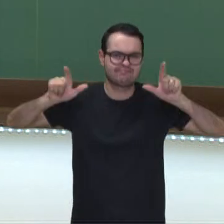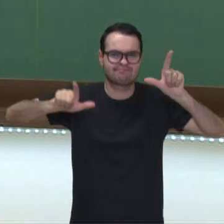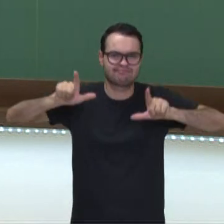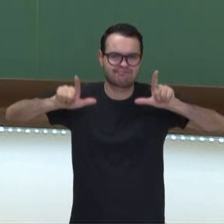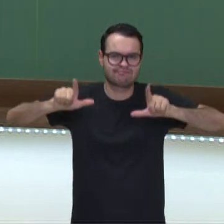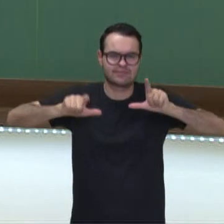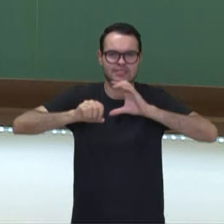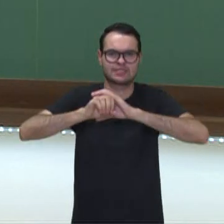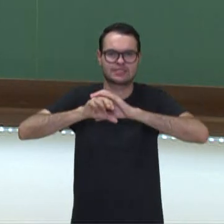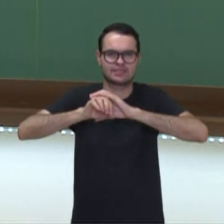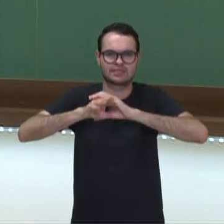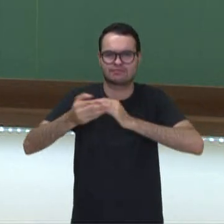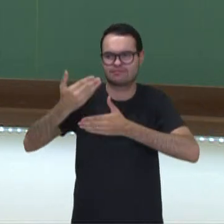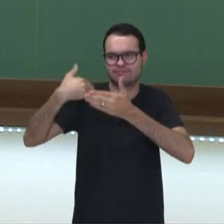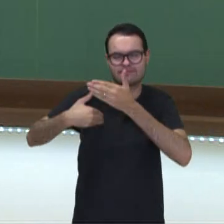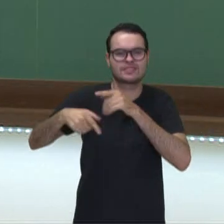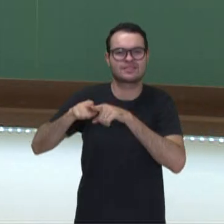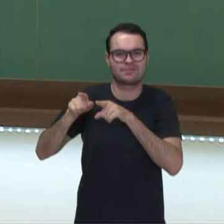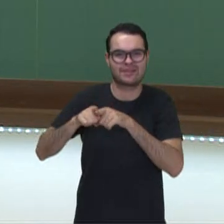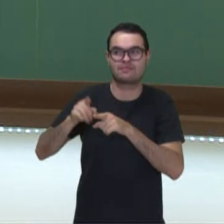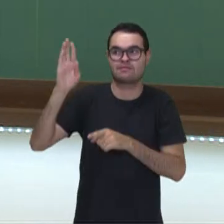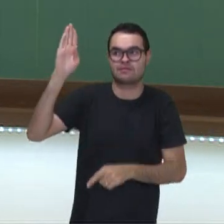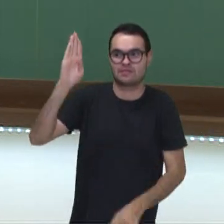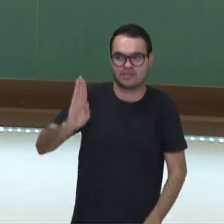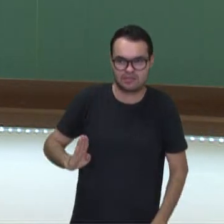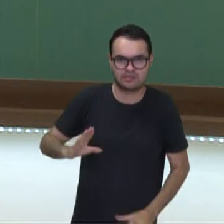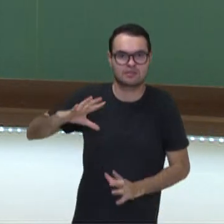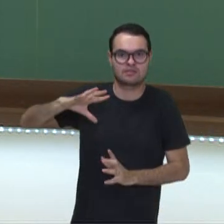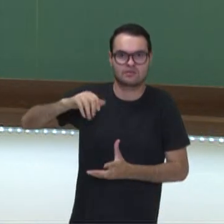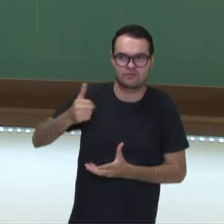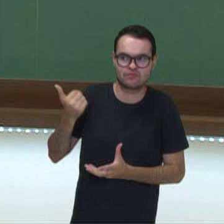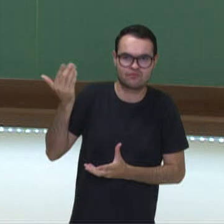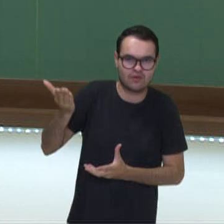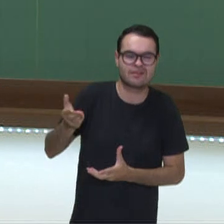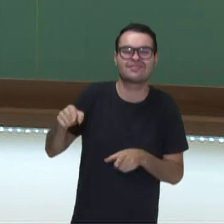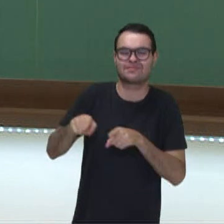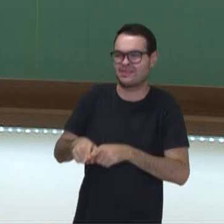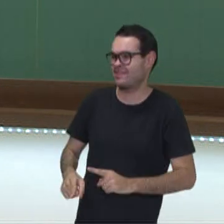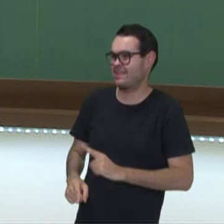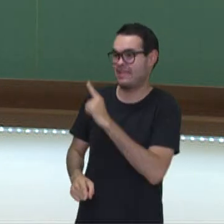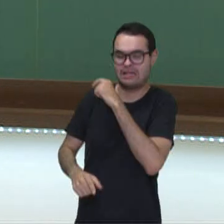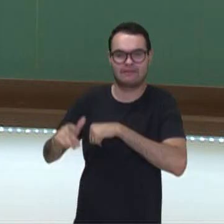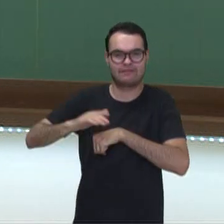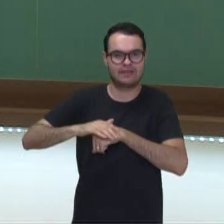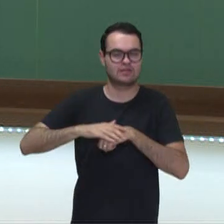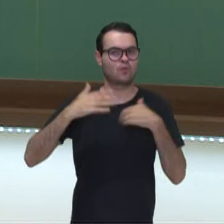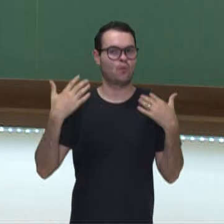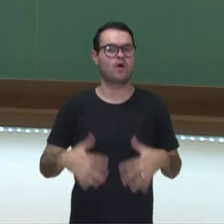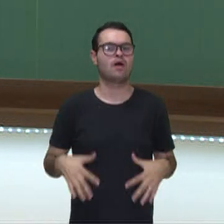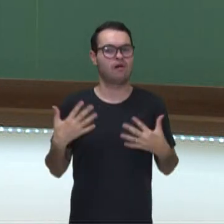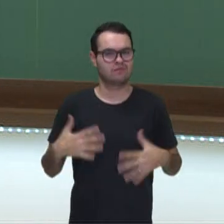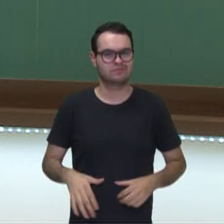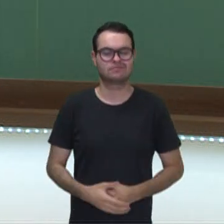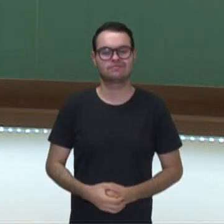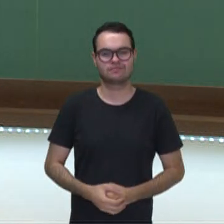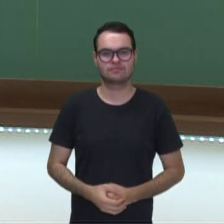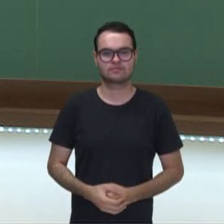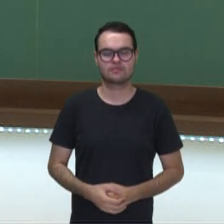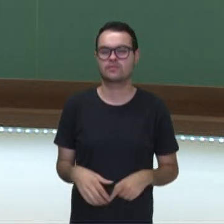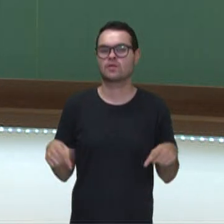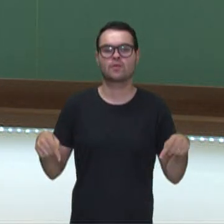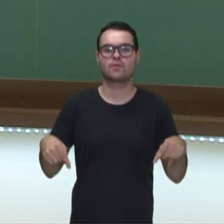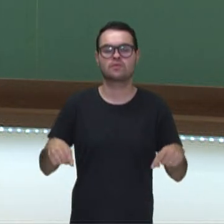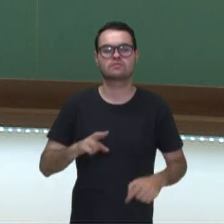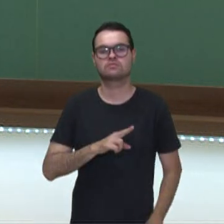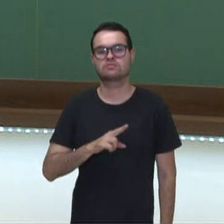de sucesso nacional e internacional feitas por este autor. Mas o que nós vamos ler hoje é uma